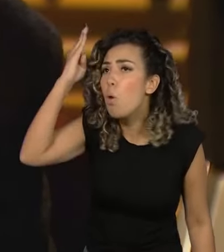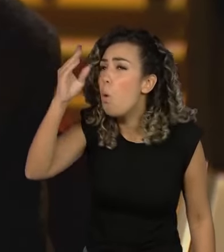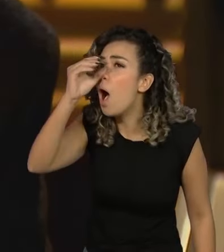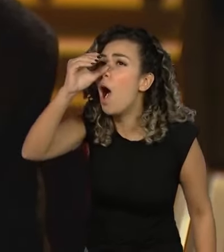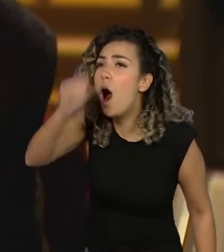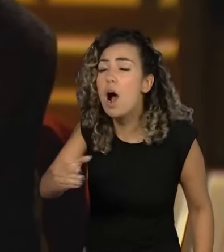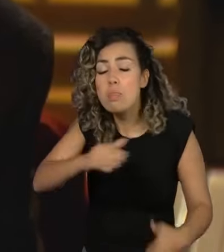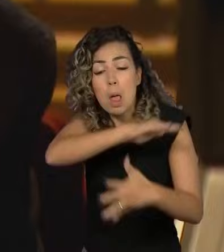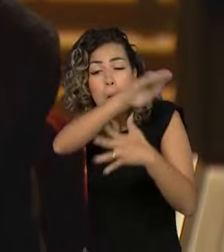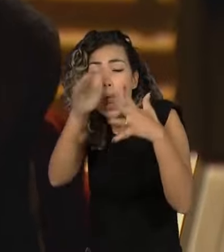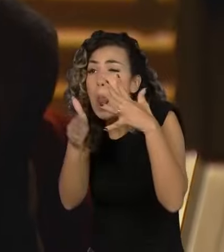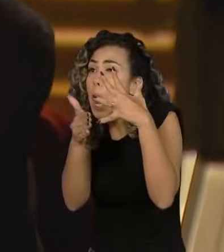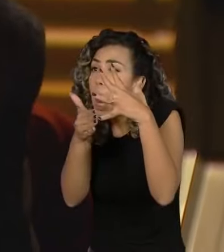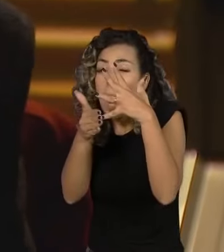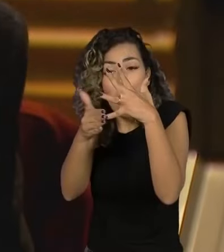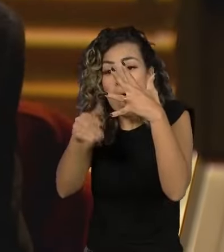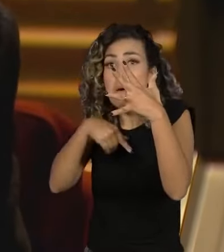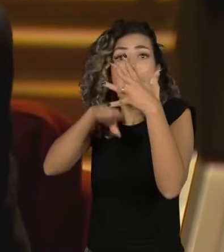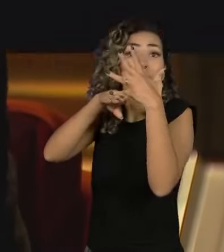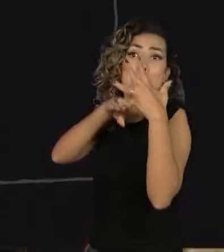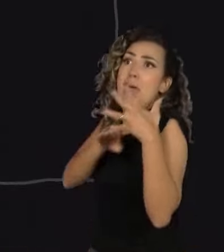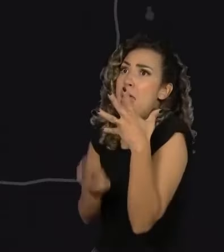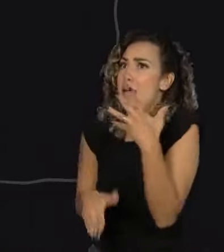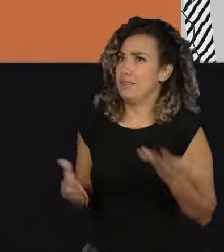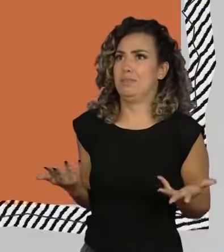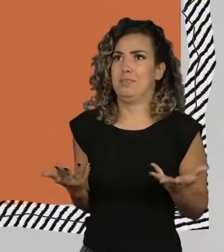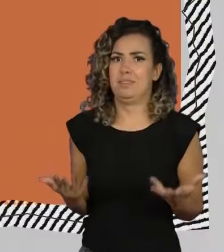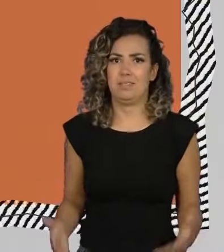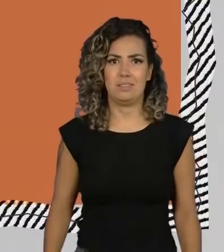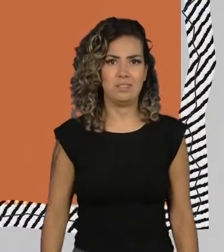animalesco mais ameboide possível